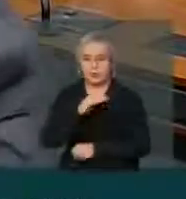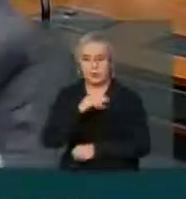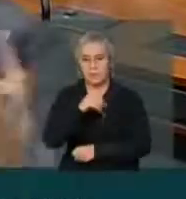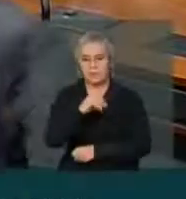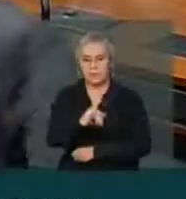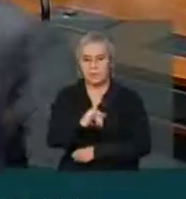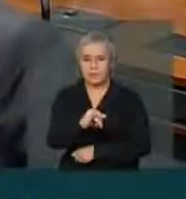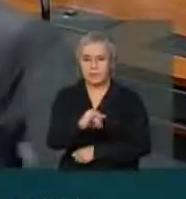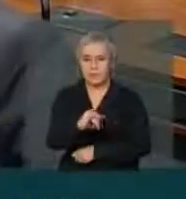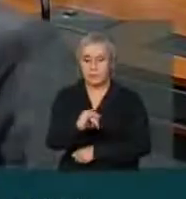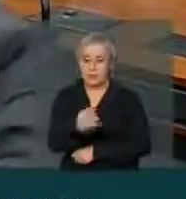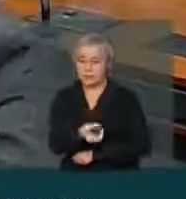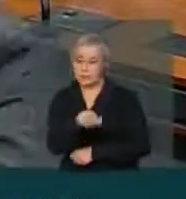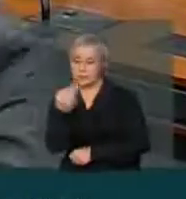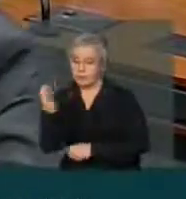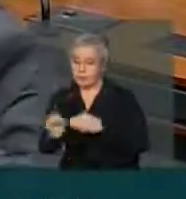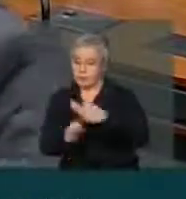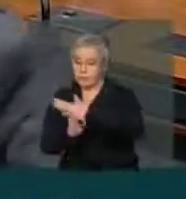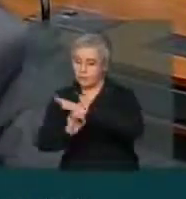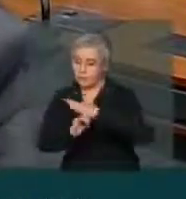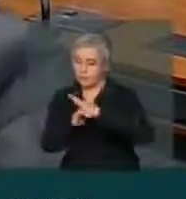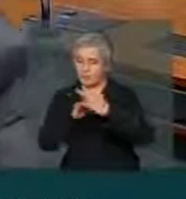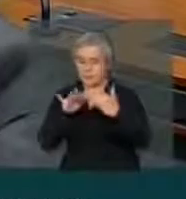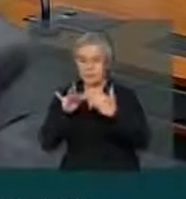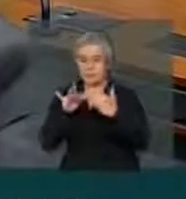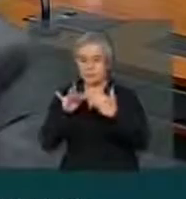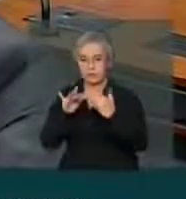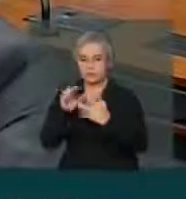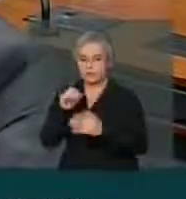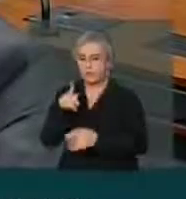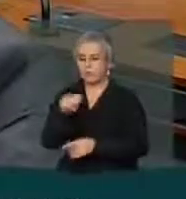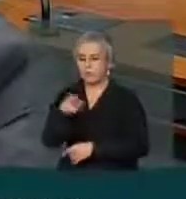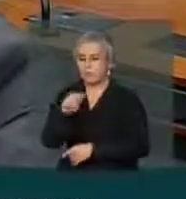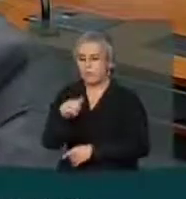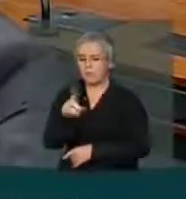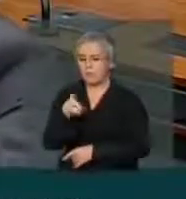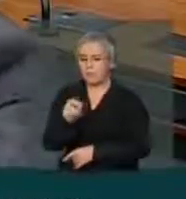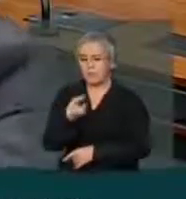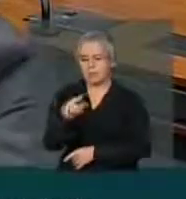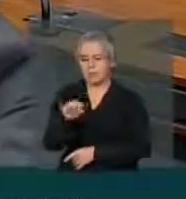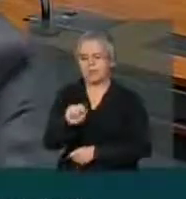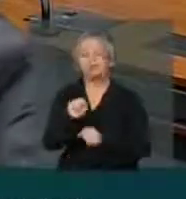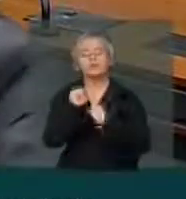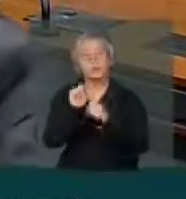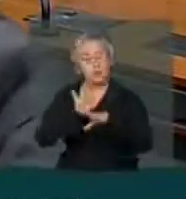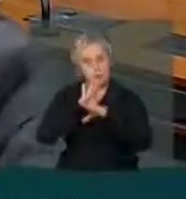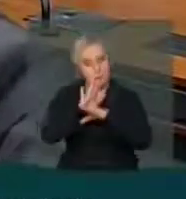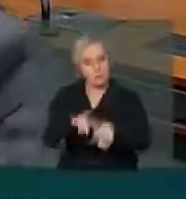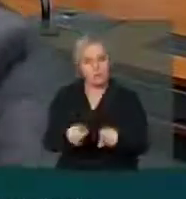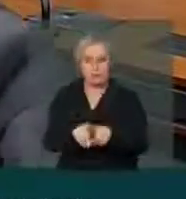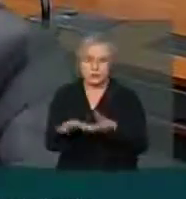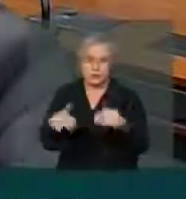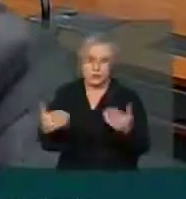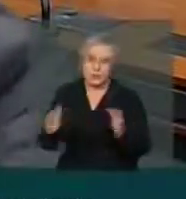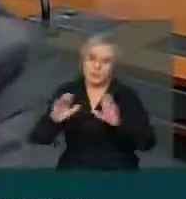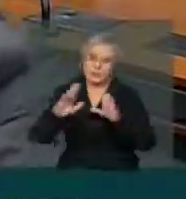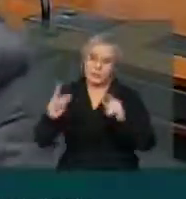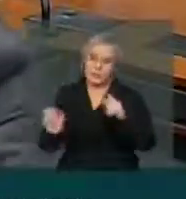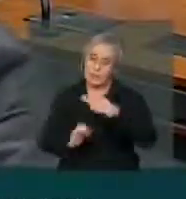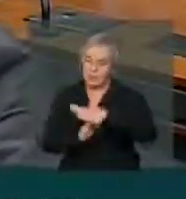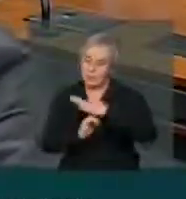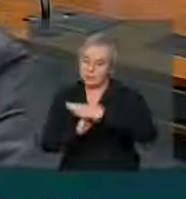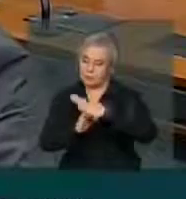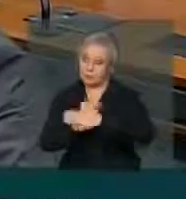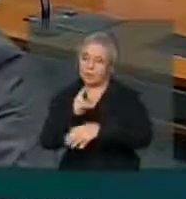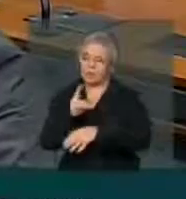E estas empresas, ao contrário das operadoras, podem contribuir com campanhas, né? Então, é evidente que as empresas mantêm estas empresas,